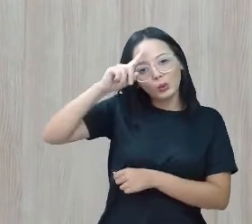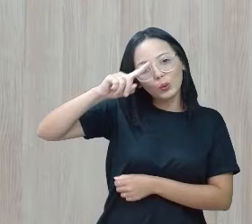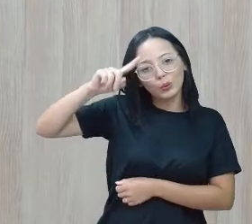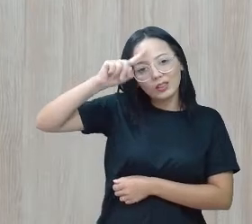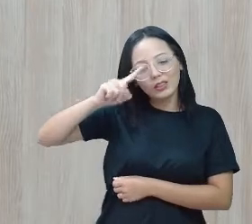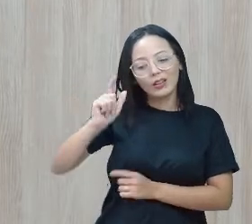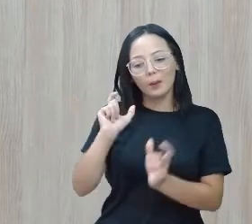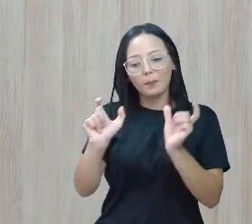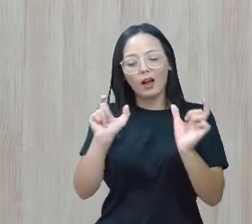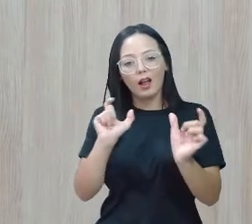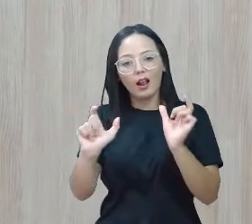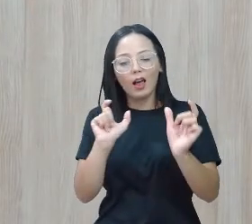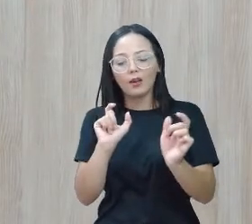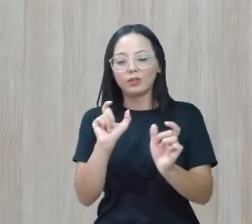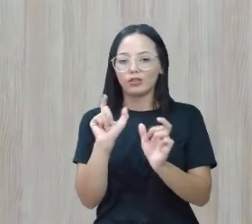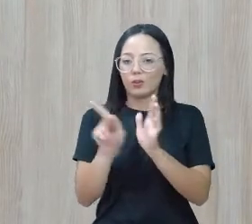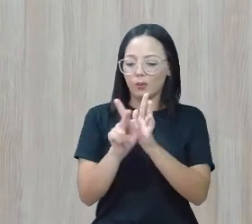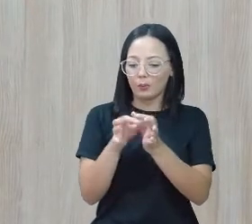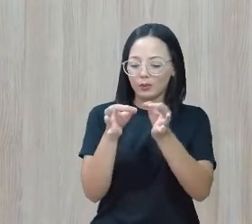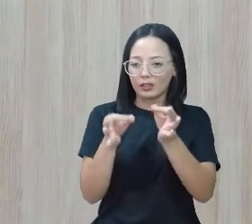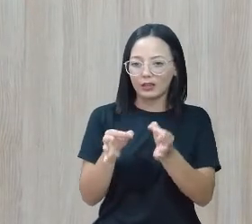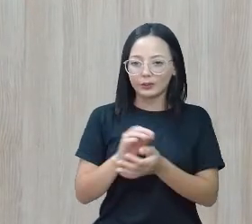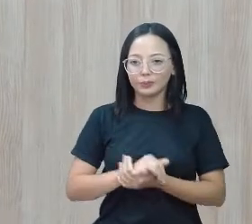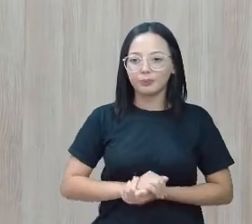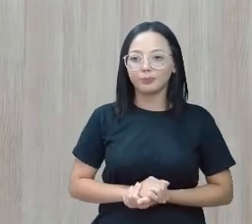essas palavras com a entonação correta.